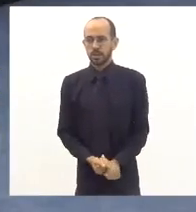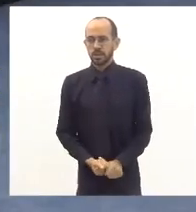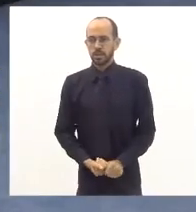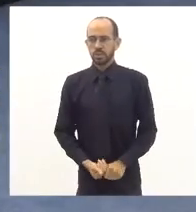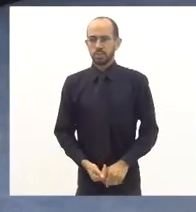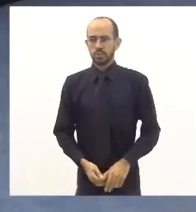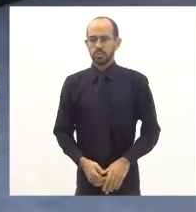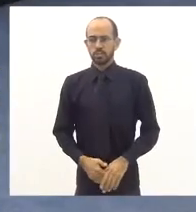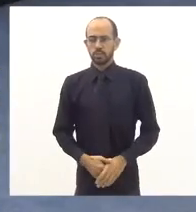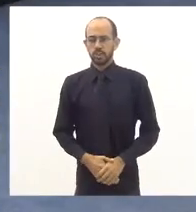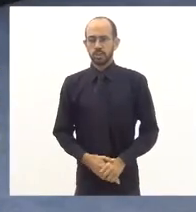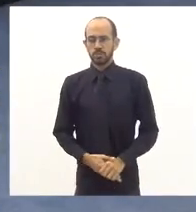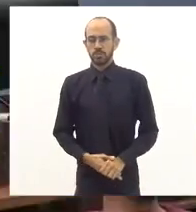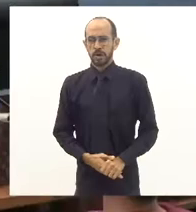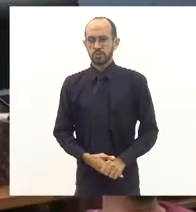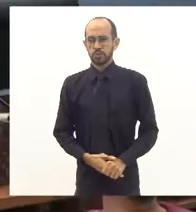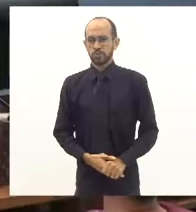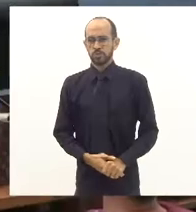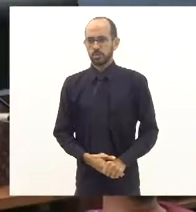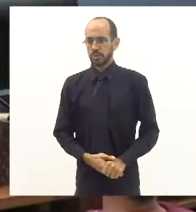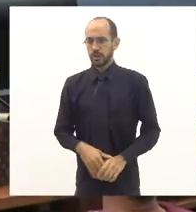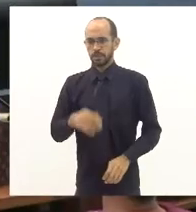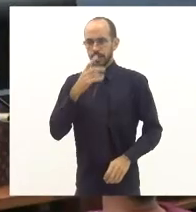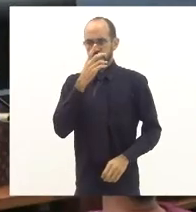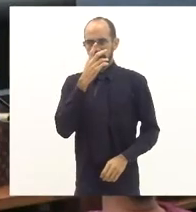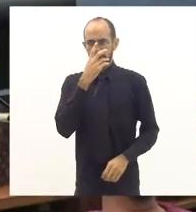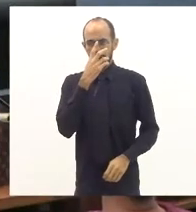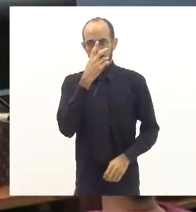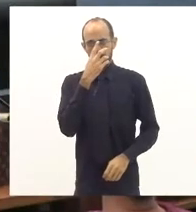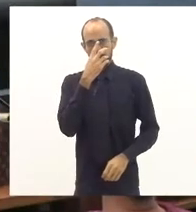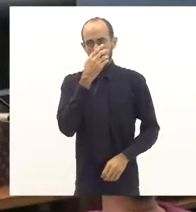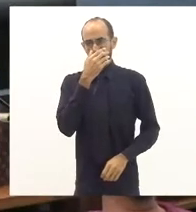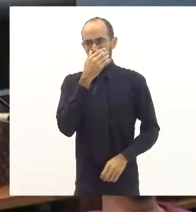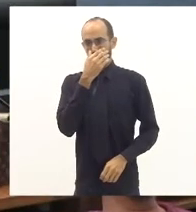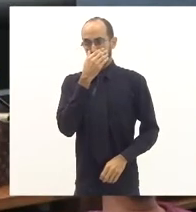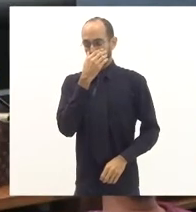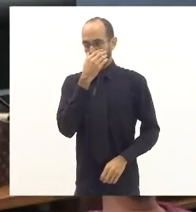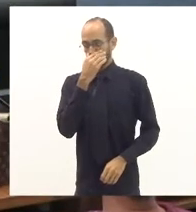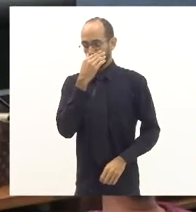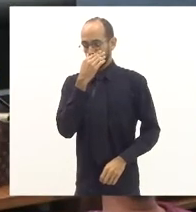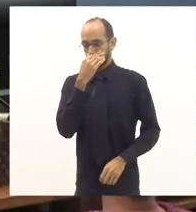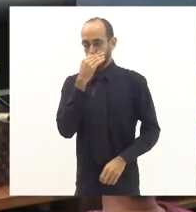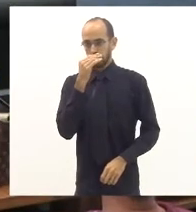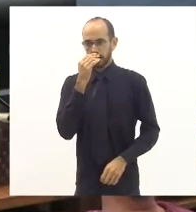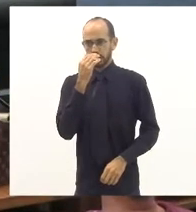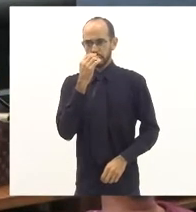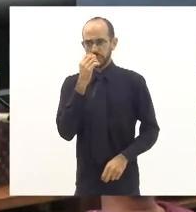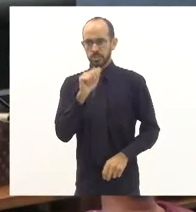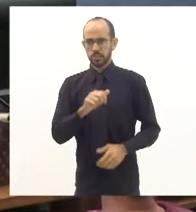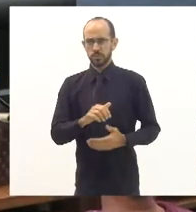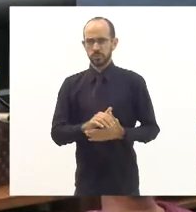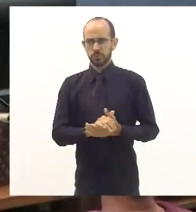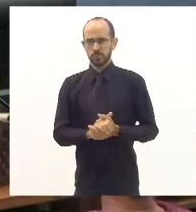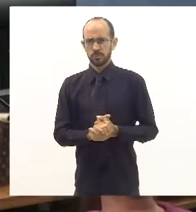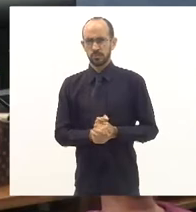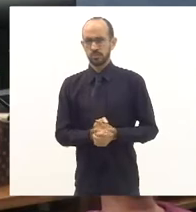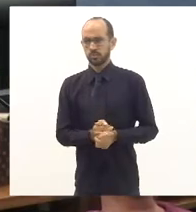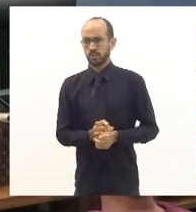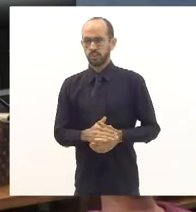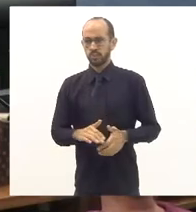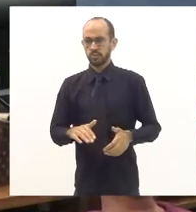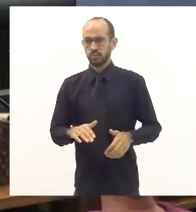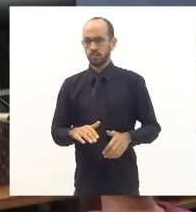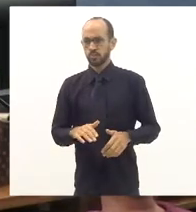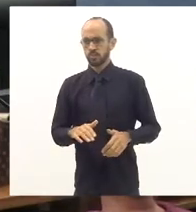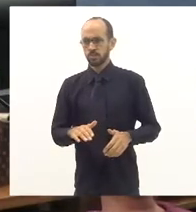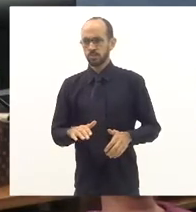Cláudio. Cláudio, Patrícia quer fazer um breve comentário. Não, na verdade, seria só acrescentar também o retorno